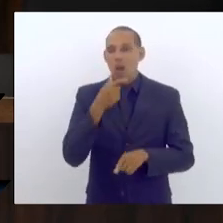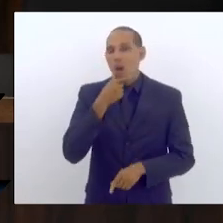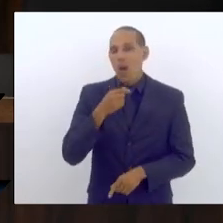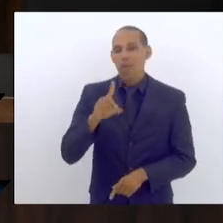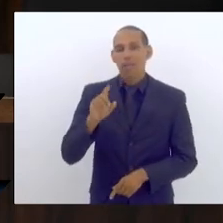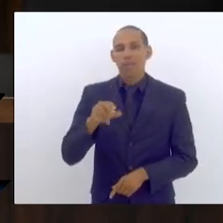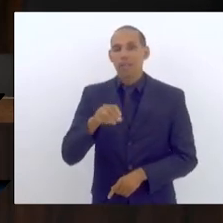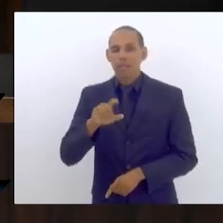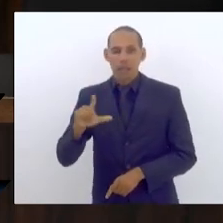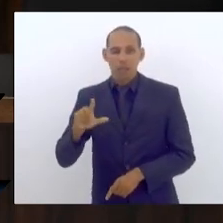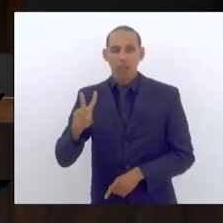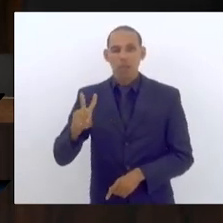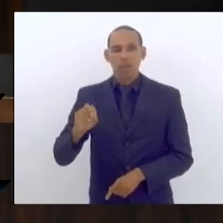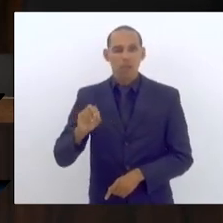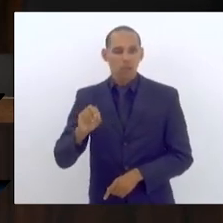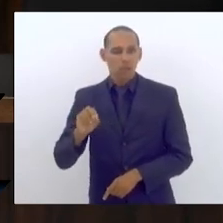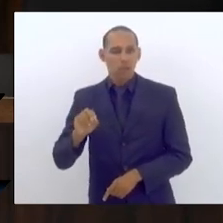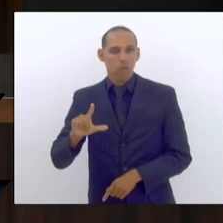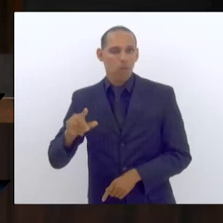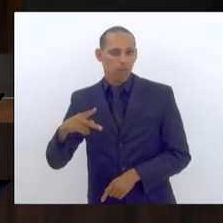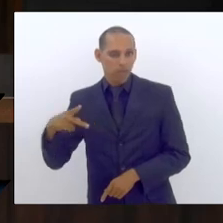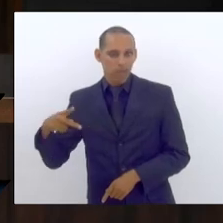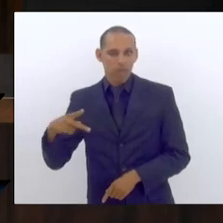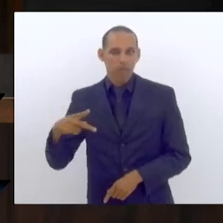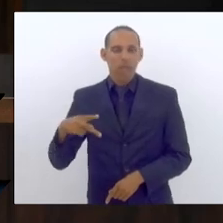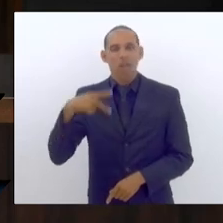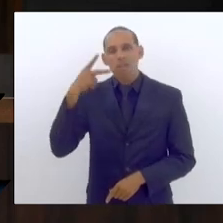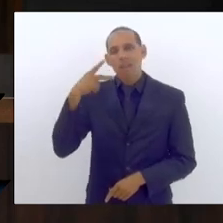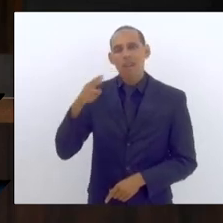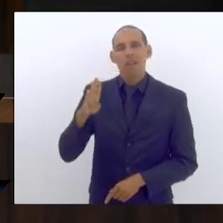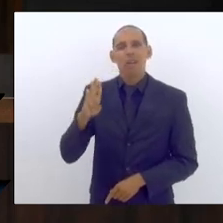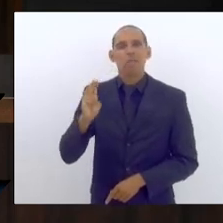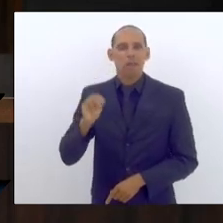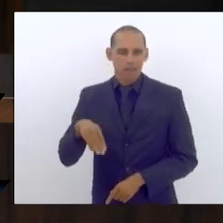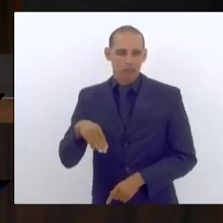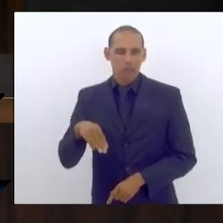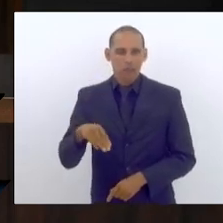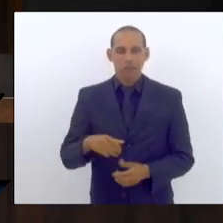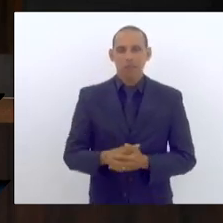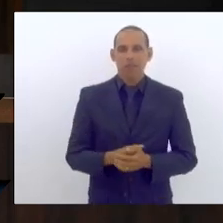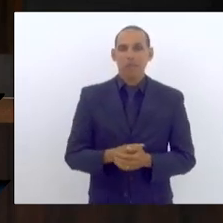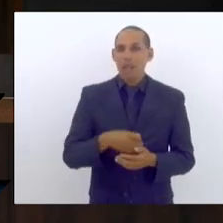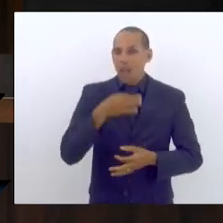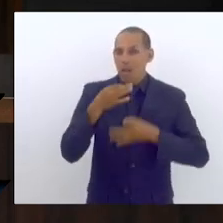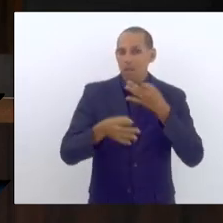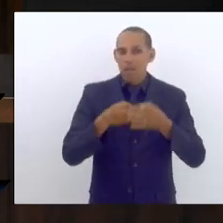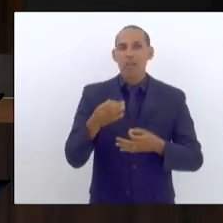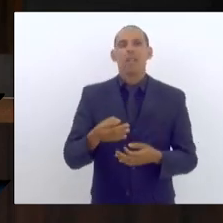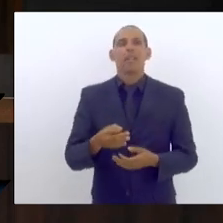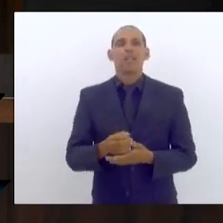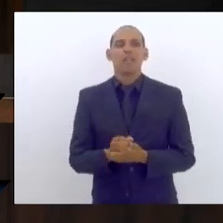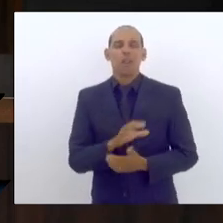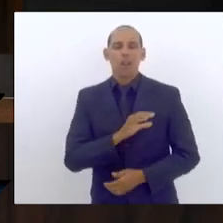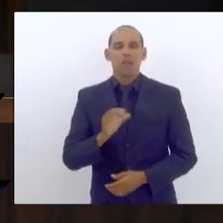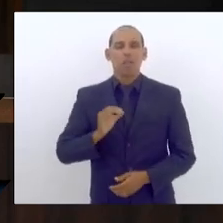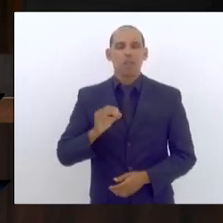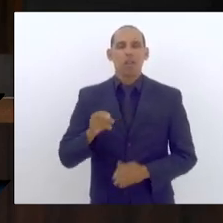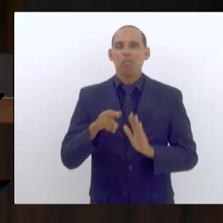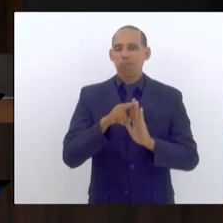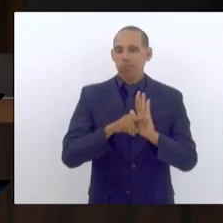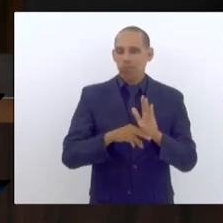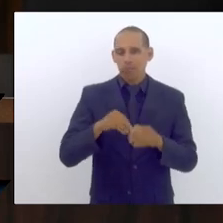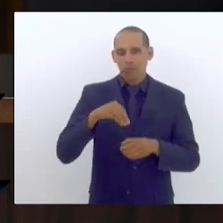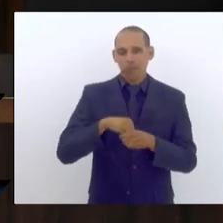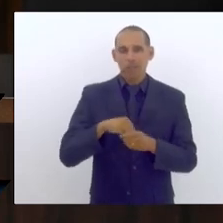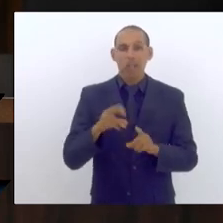Daniel Volpe Maciel, vereador de Barra Mansa, parecer da Comissão de Normas Internas, Proposições Externas, favorável. Relator, deputado